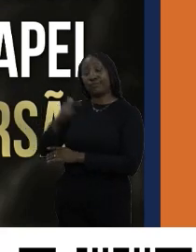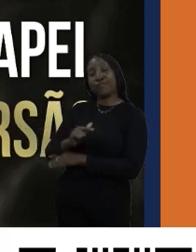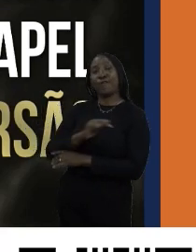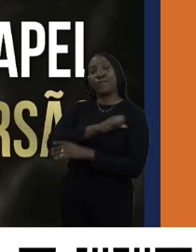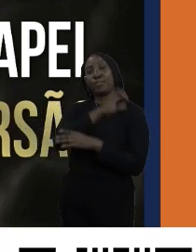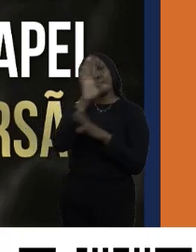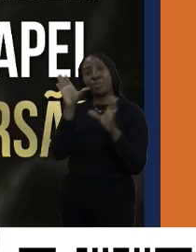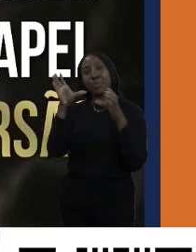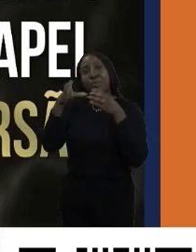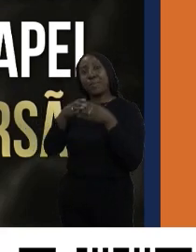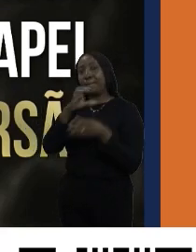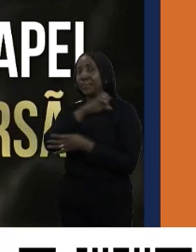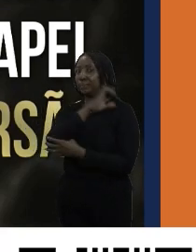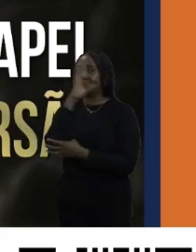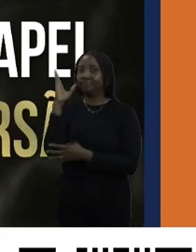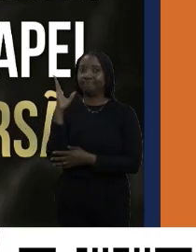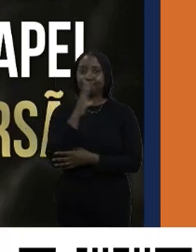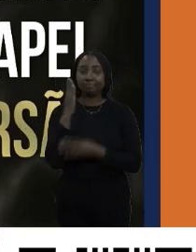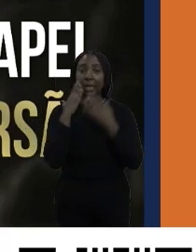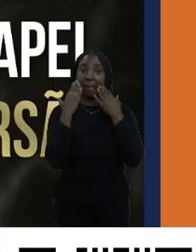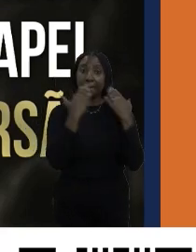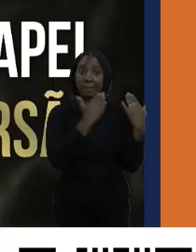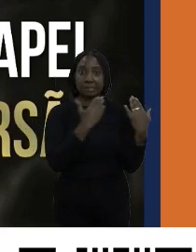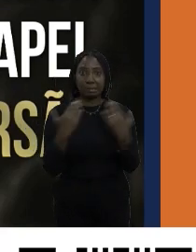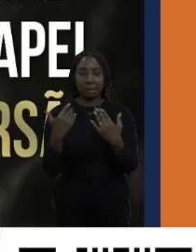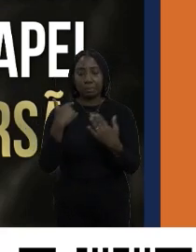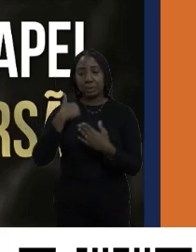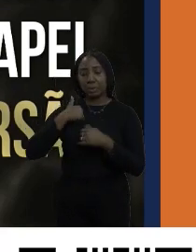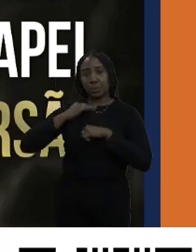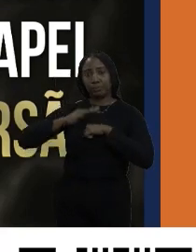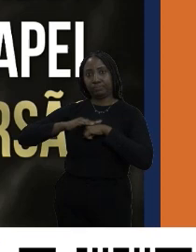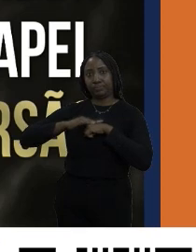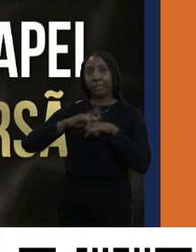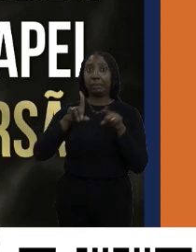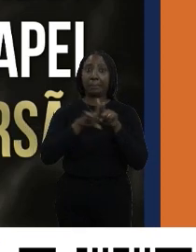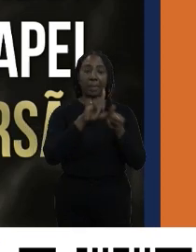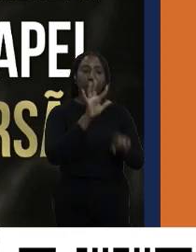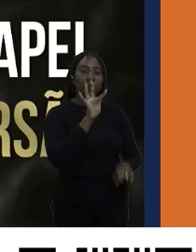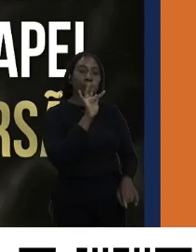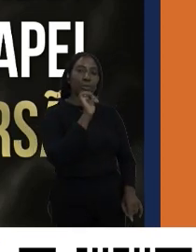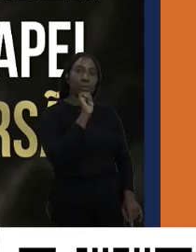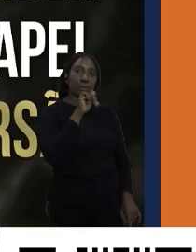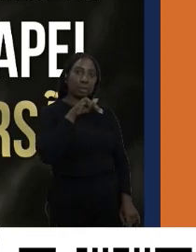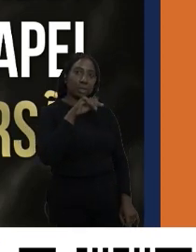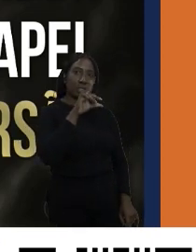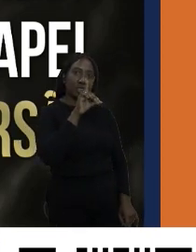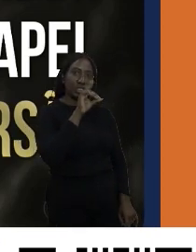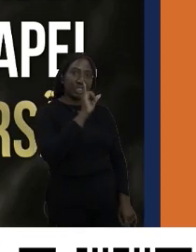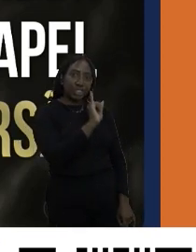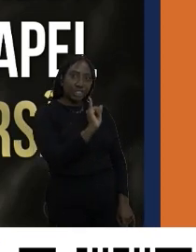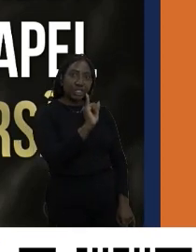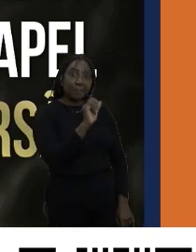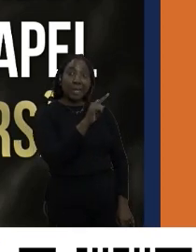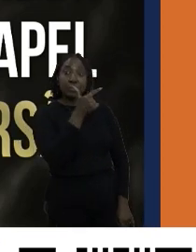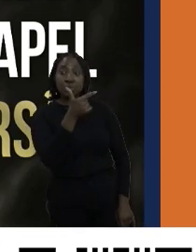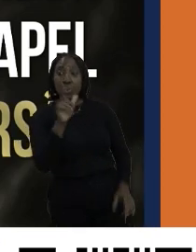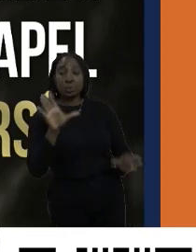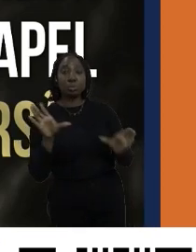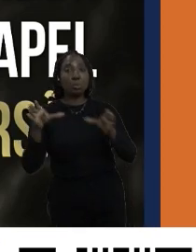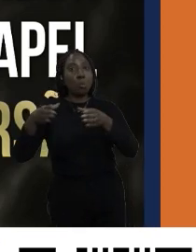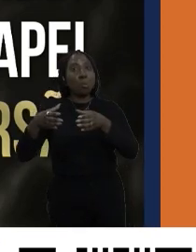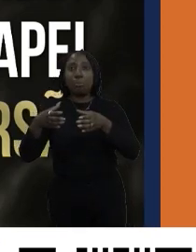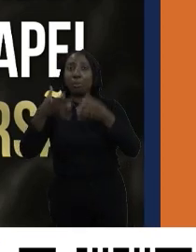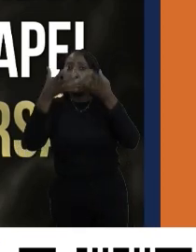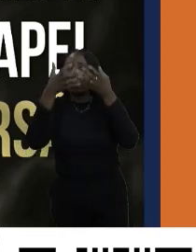brasileira. Apresentamos lá, eu e Tandy. Só que os outros 10 jogadores não aceitaram a gente, não